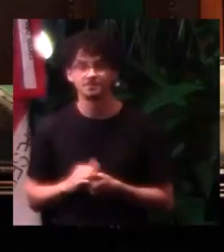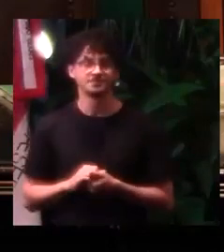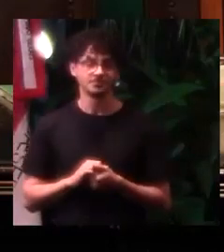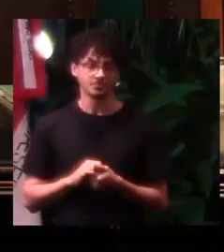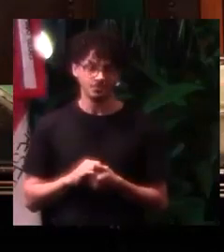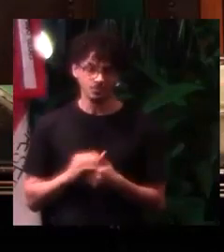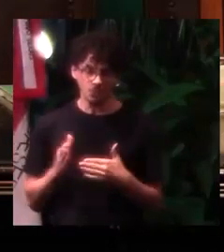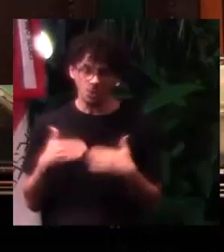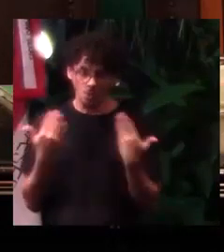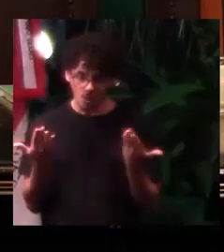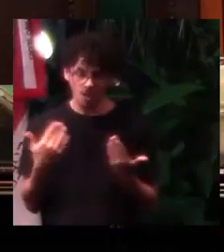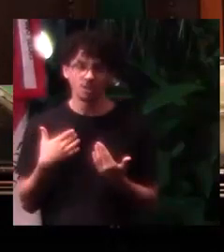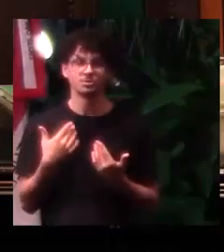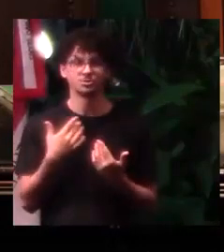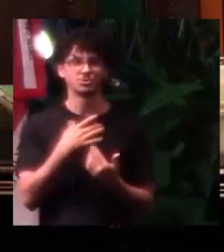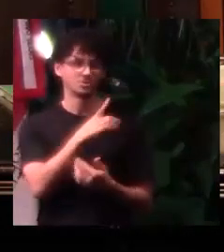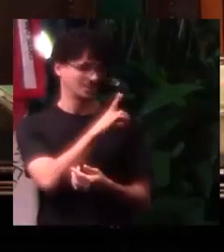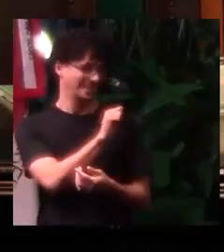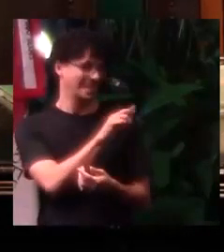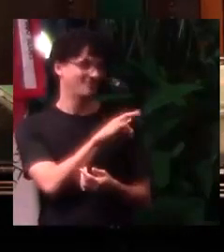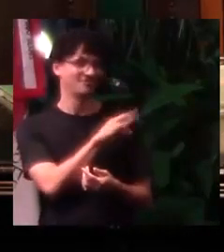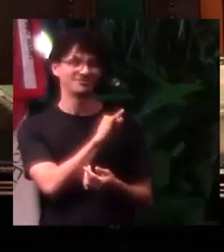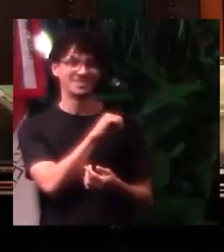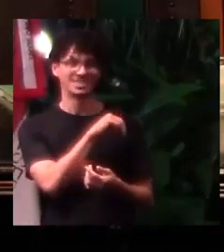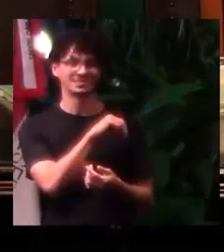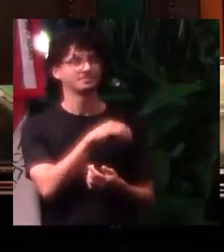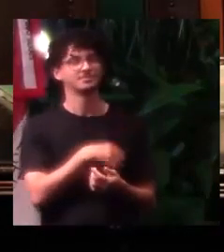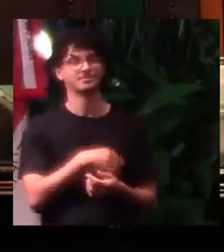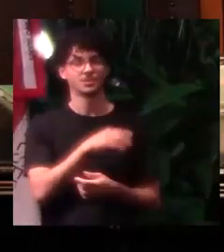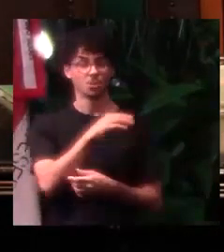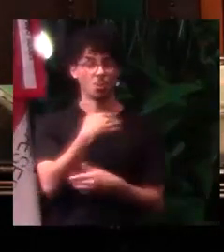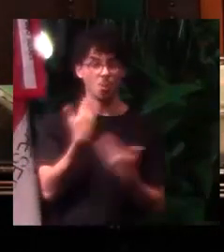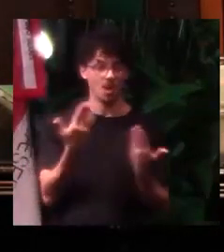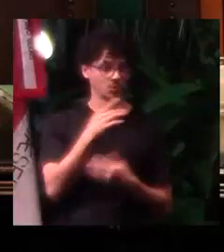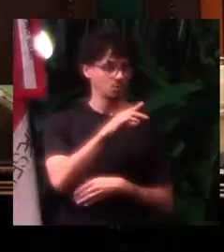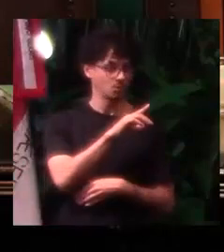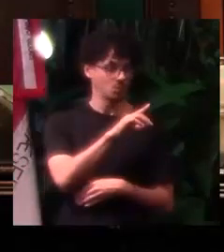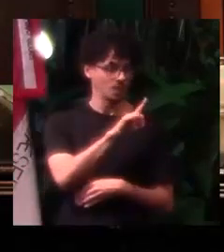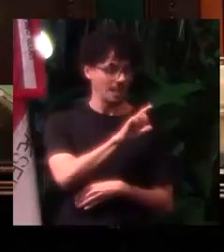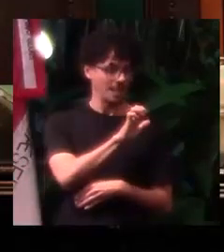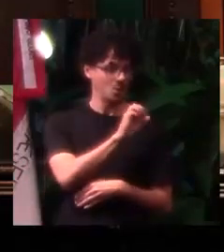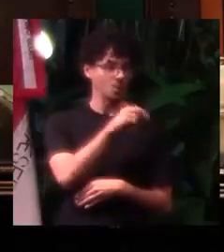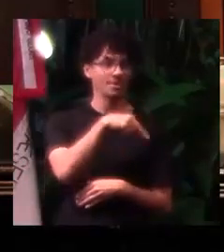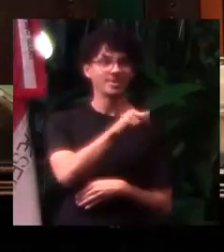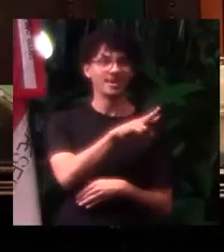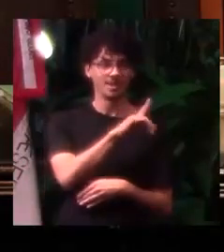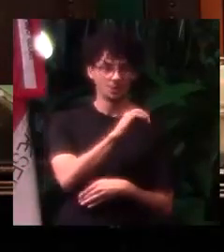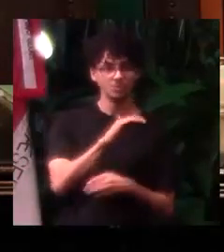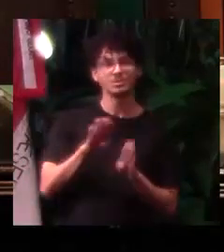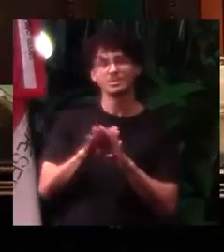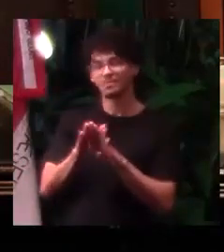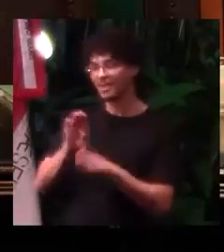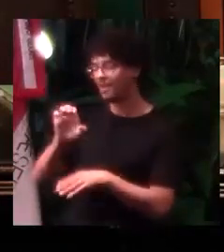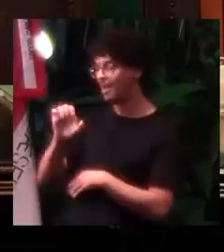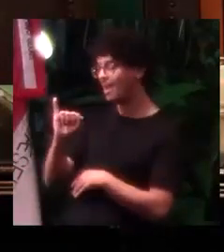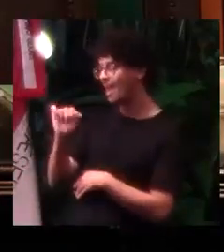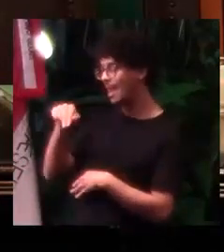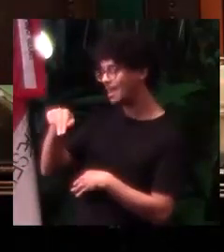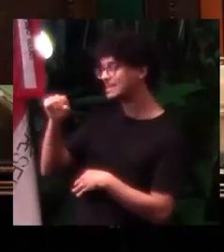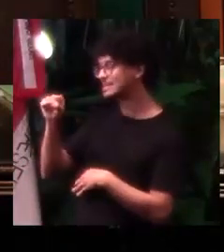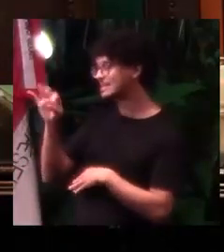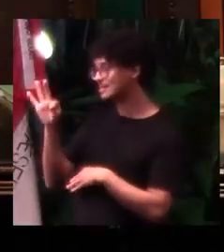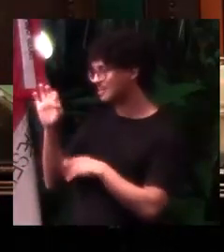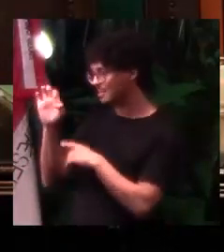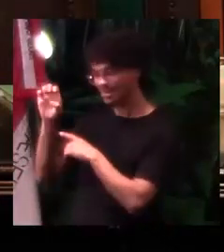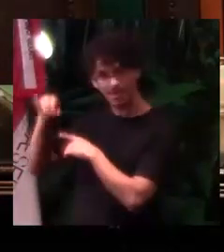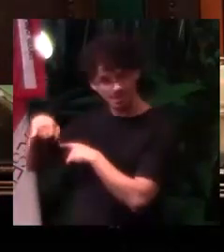quando as pessoas como o Da Vinci e o Einstein colocam essa questão da imaginação como mais importante, eu acredito que eles